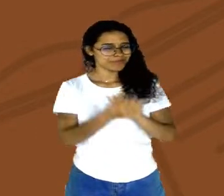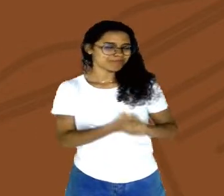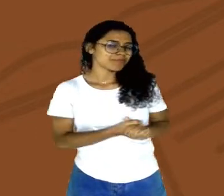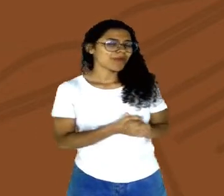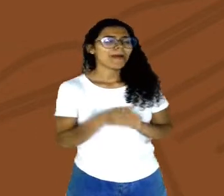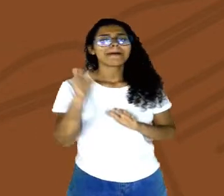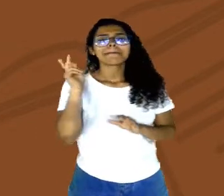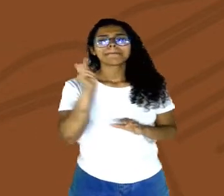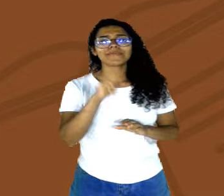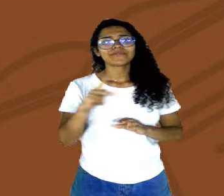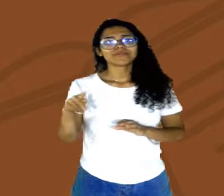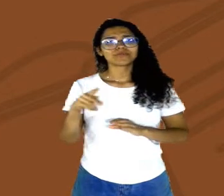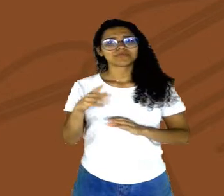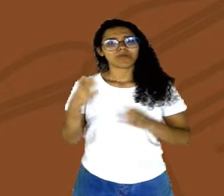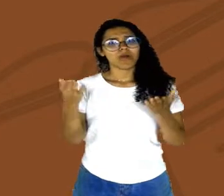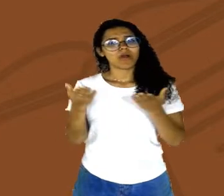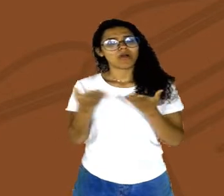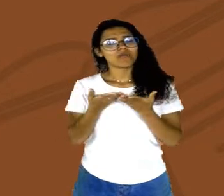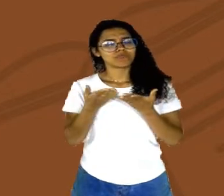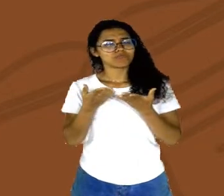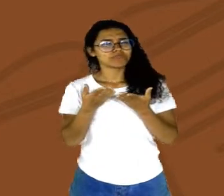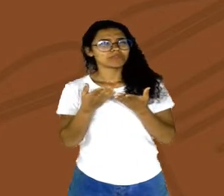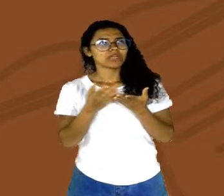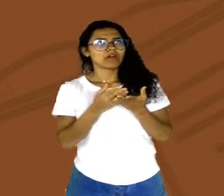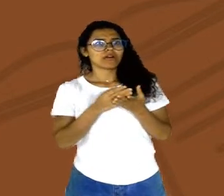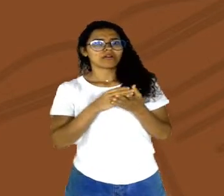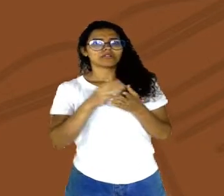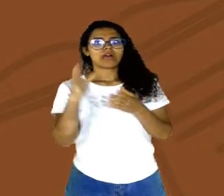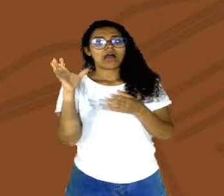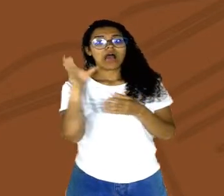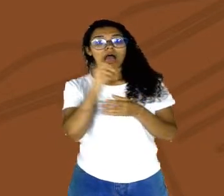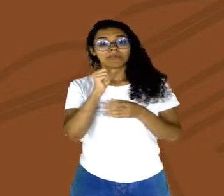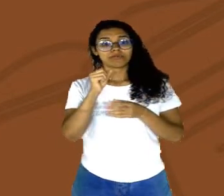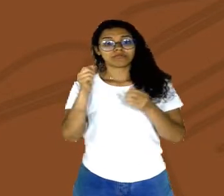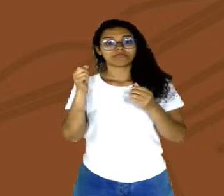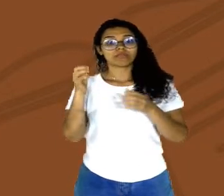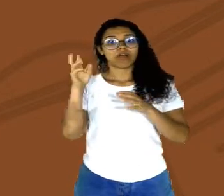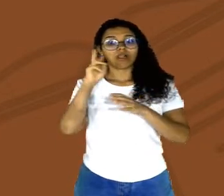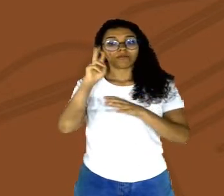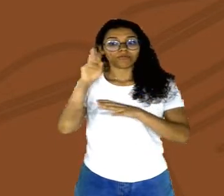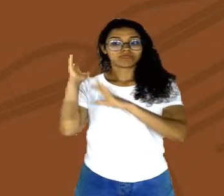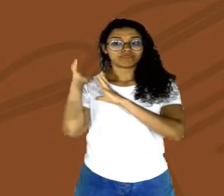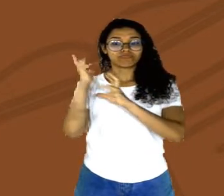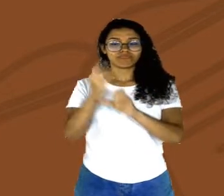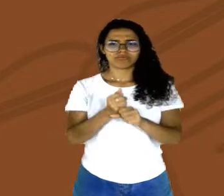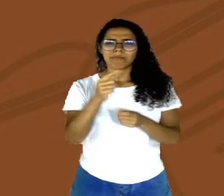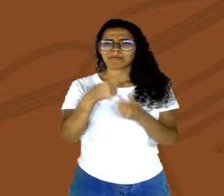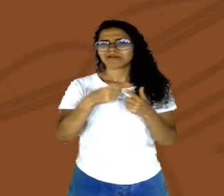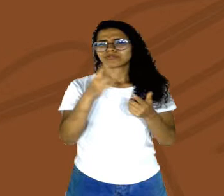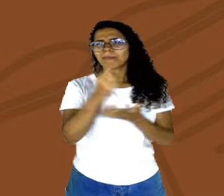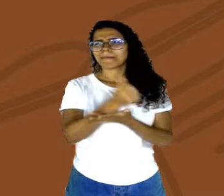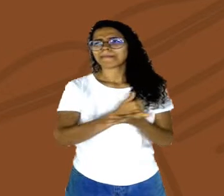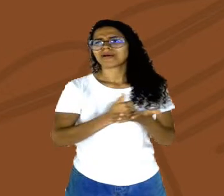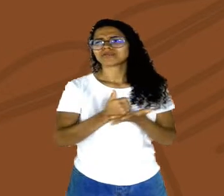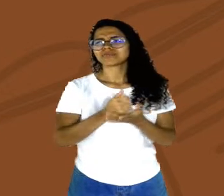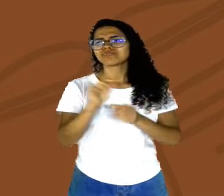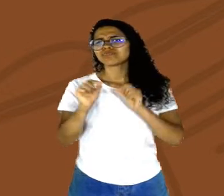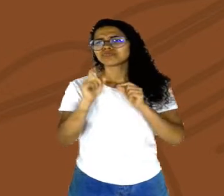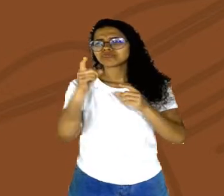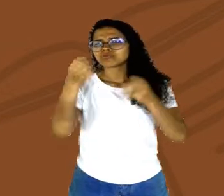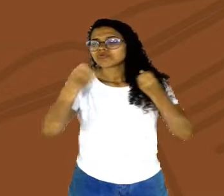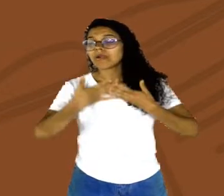desta breve revisão, porque na realidade é uma revisão básica sobre o conteúdo, o que o senhor tem para